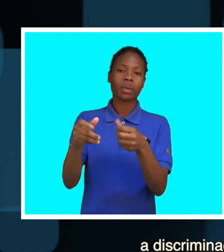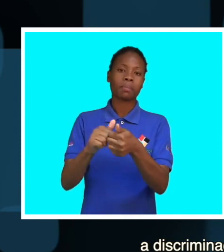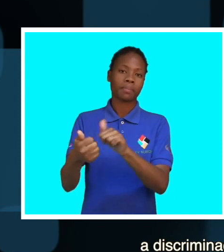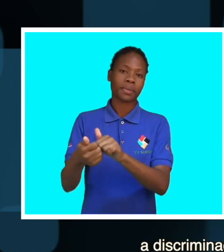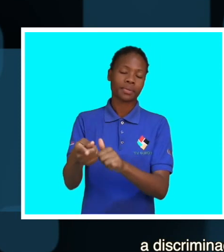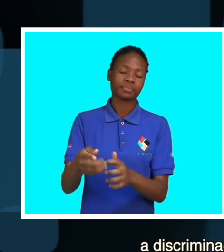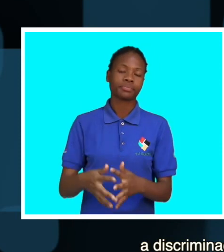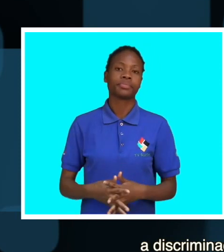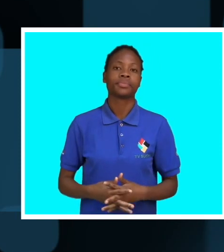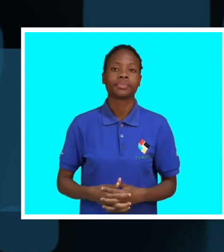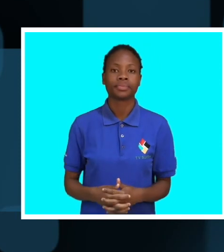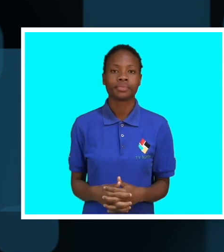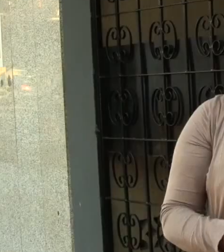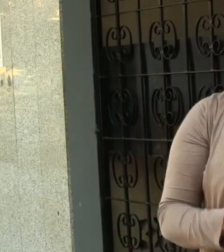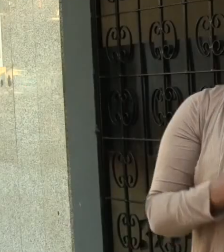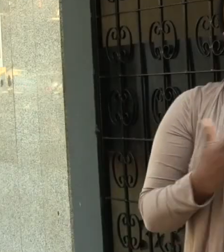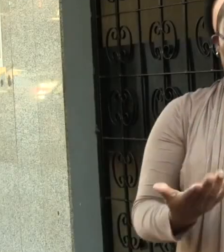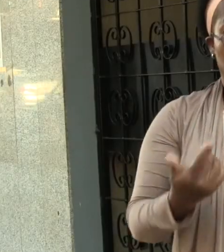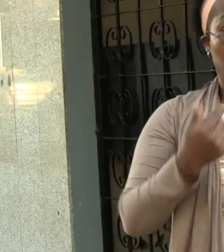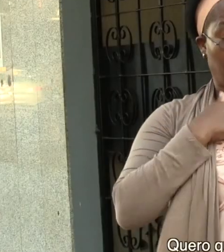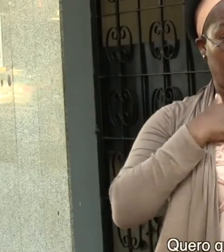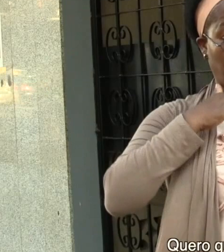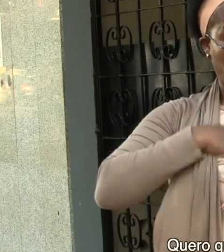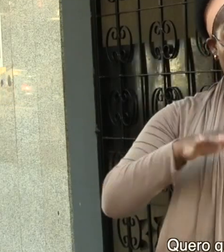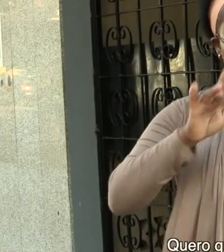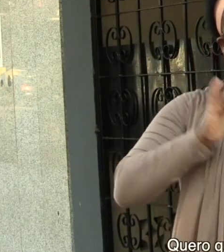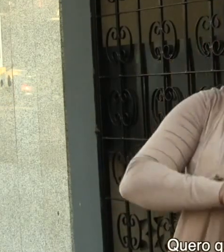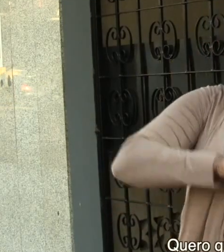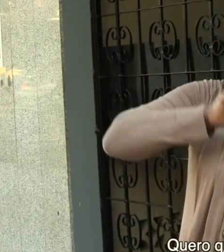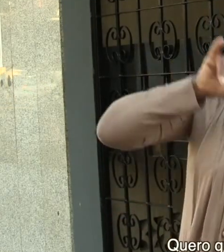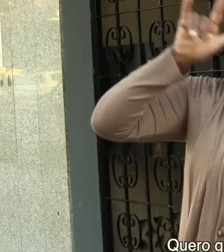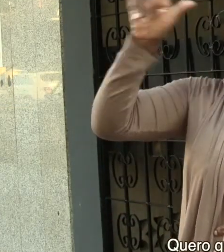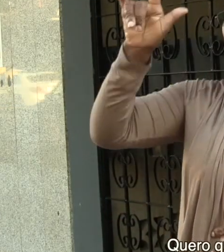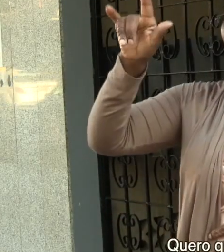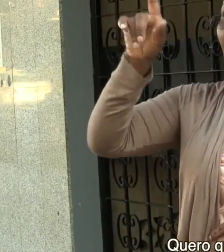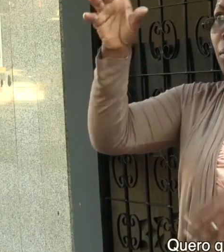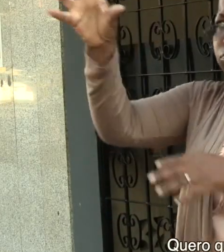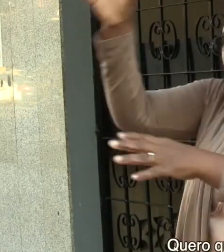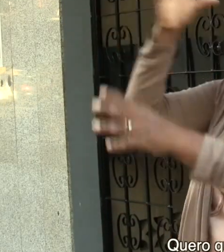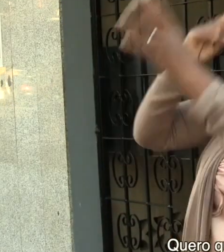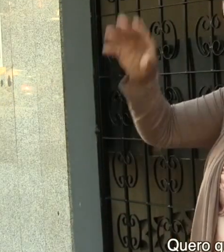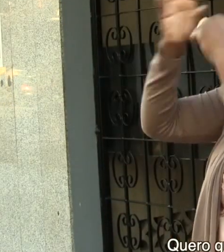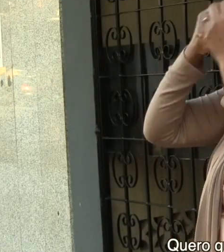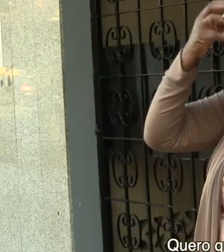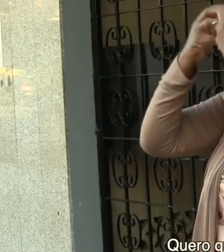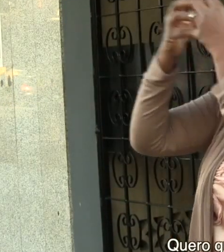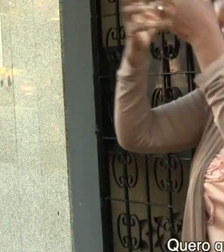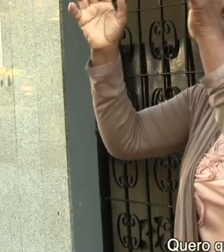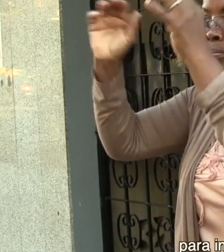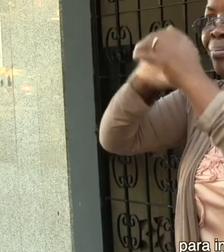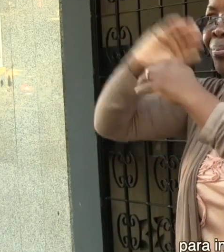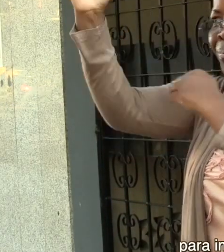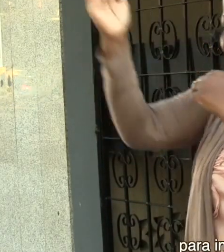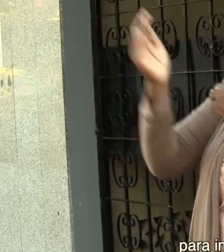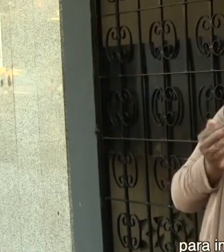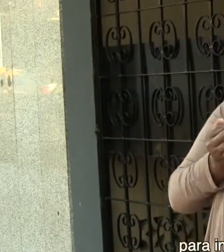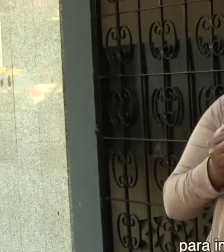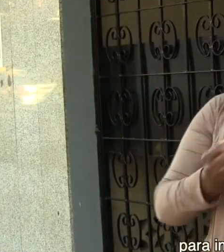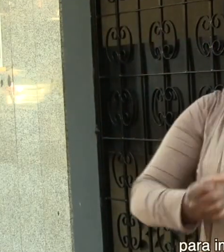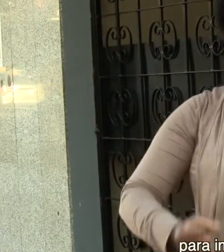deficiência poderão ter um fim. Quero que, nesta viagem, aprendam, estejam mais capacitados para